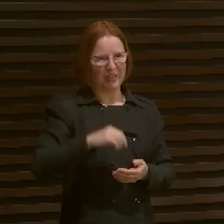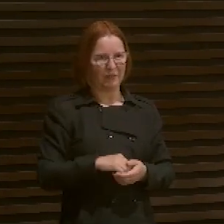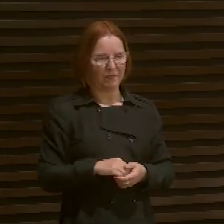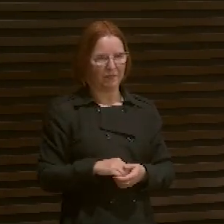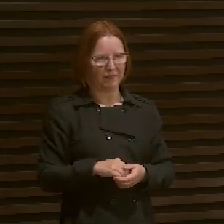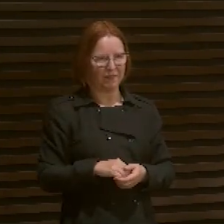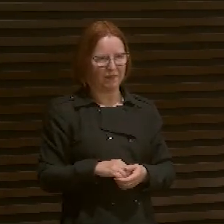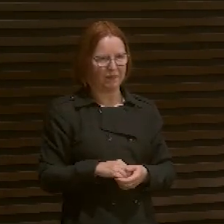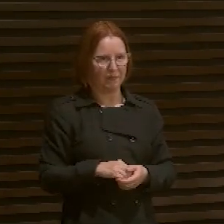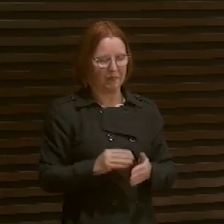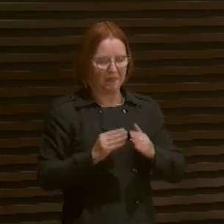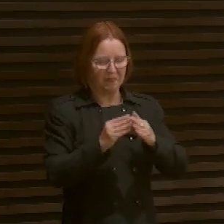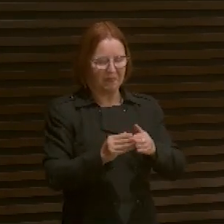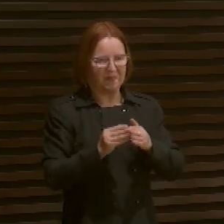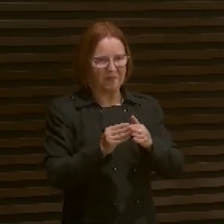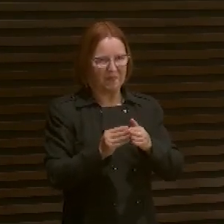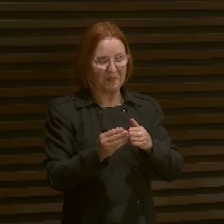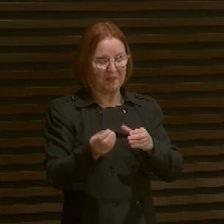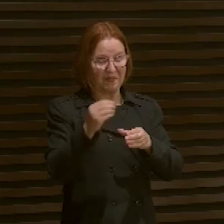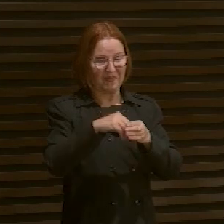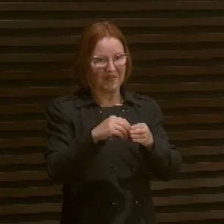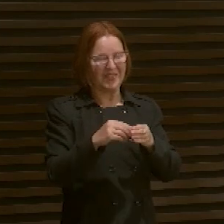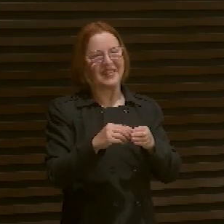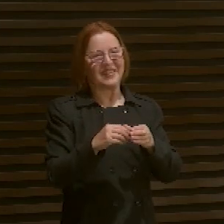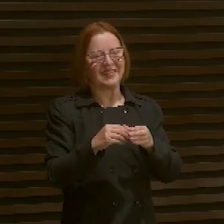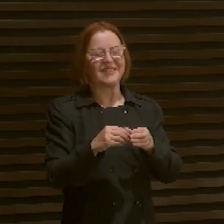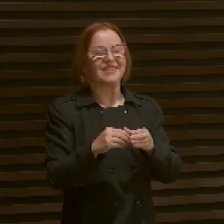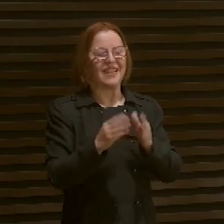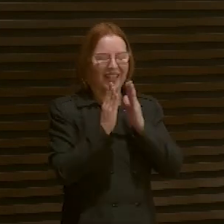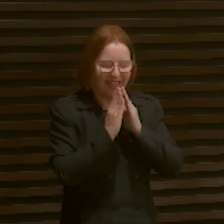Os que estavam no barco o adoraram, meus irmãos.